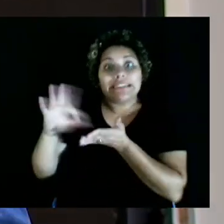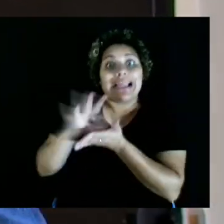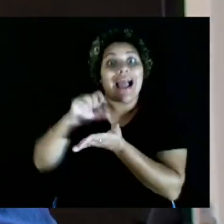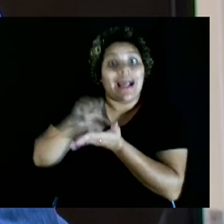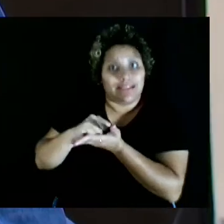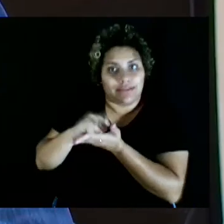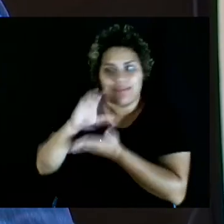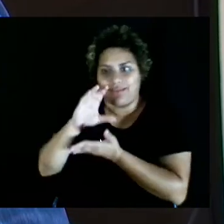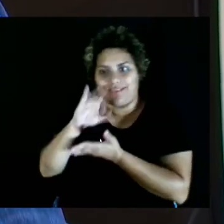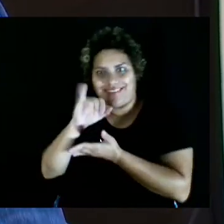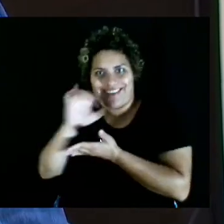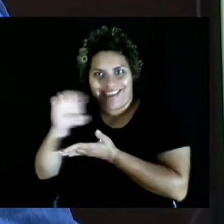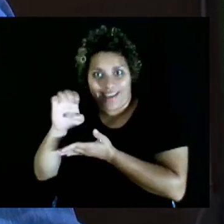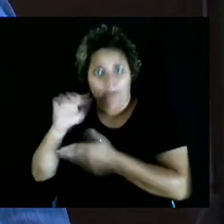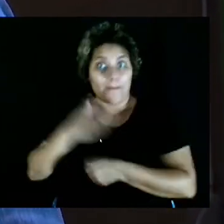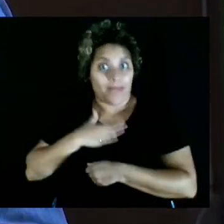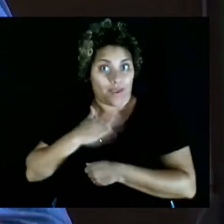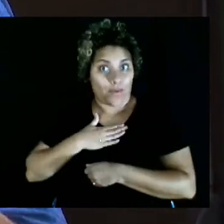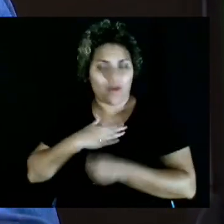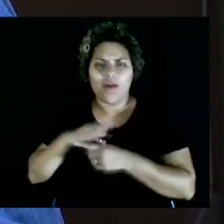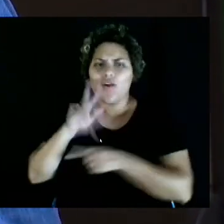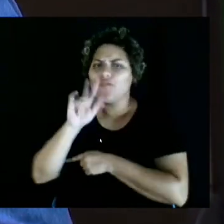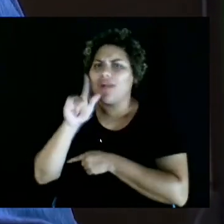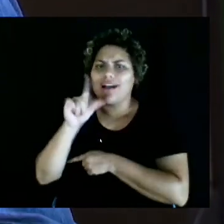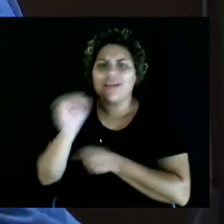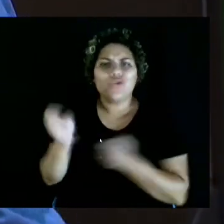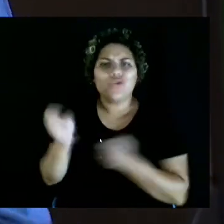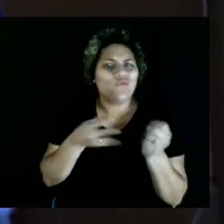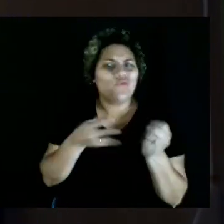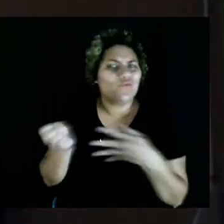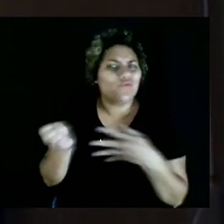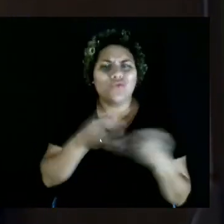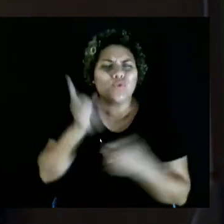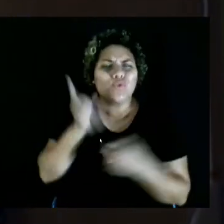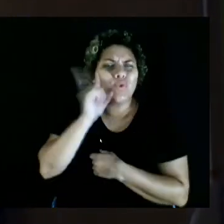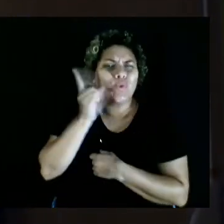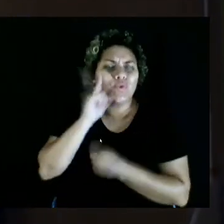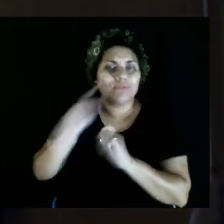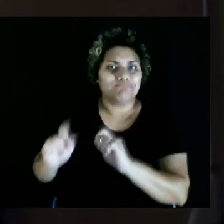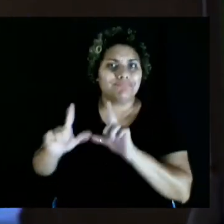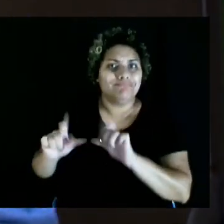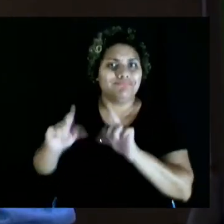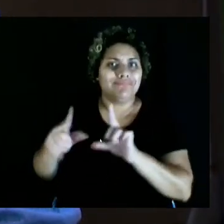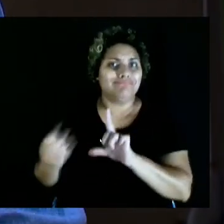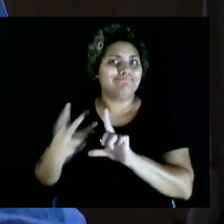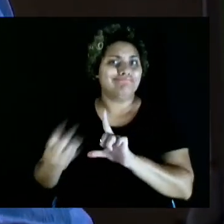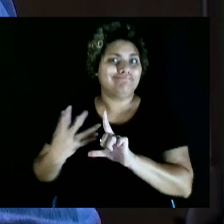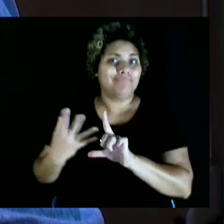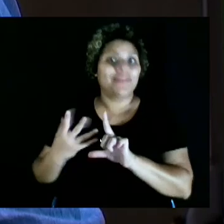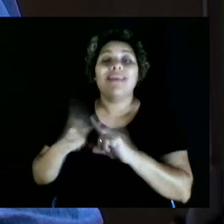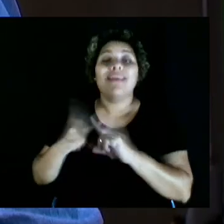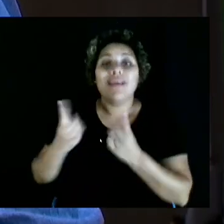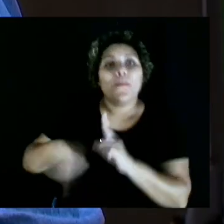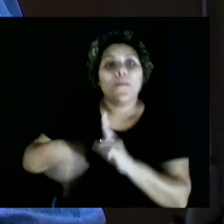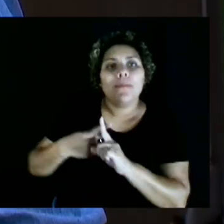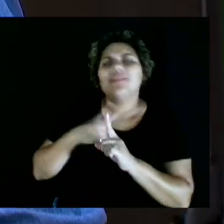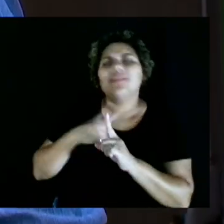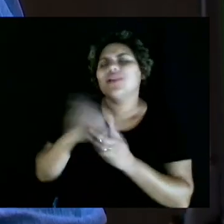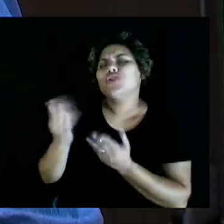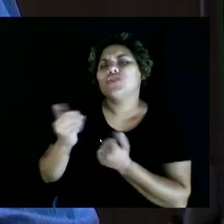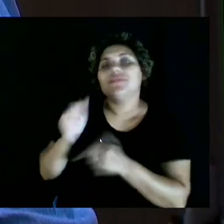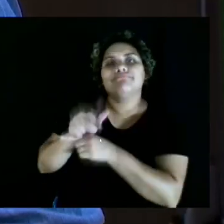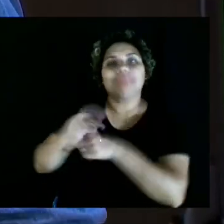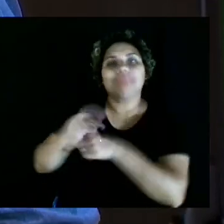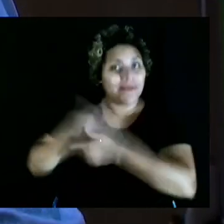vagas, todo dia aparecem novas oportunidades e todos os dias o jovem tem a oportunidade de aí se ingressar no mercado do trabalho. Quais são